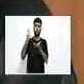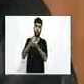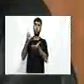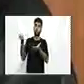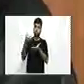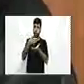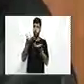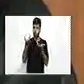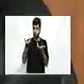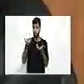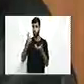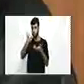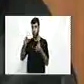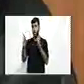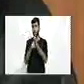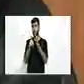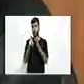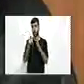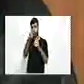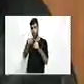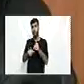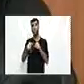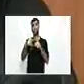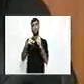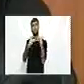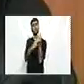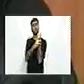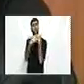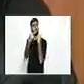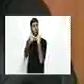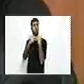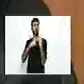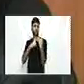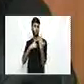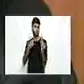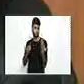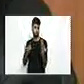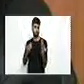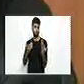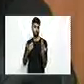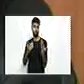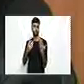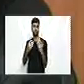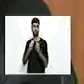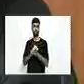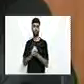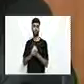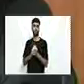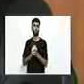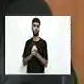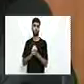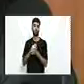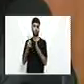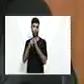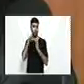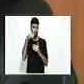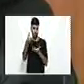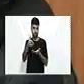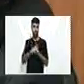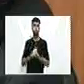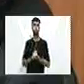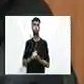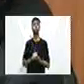peças para o trabalhador que é uma garantia inclusive de segurança de proteção né do nosso Trabalhador de